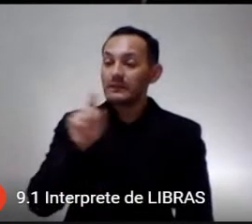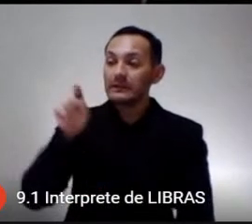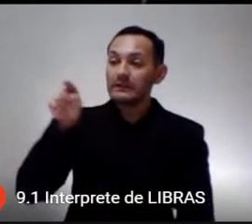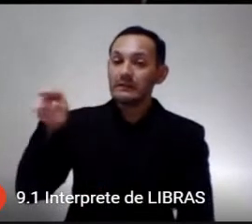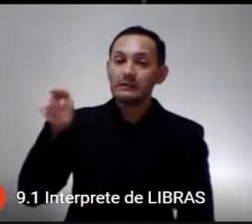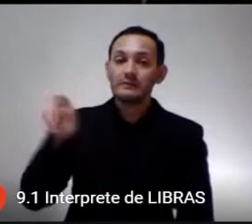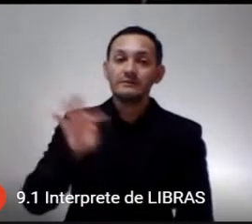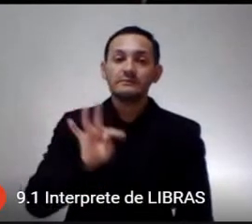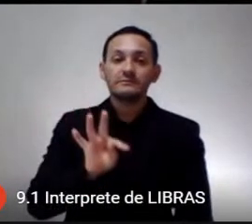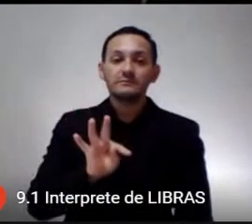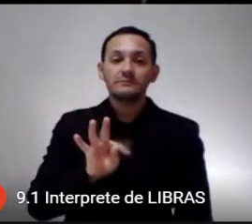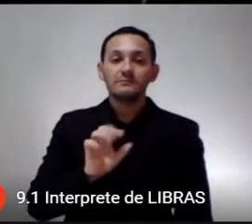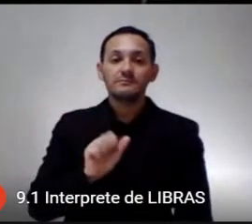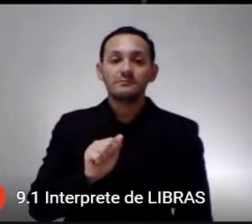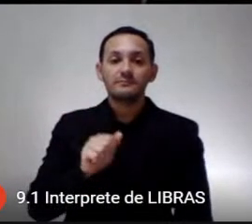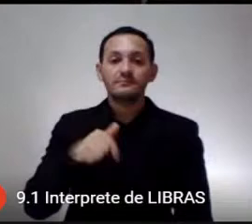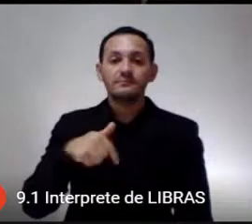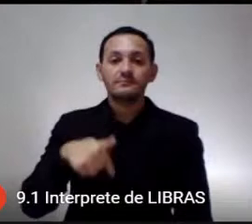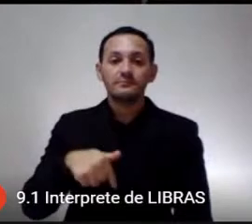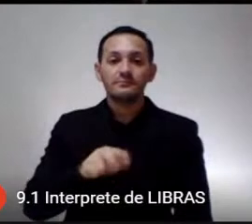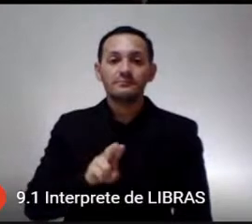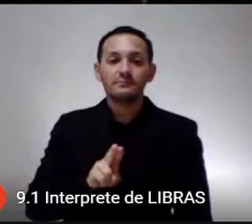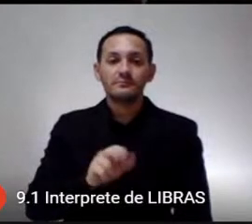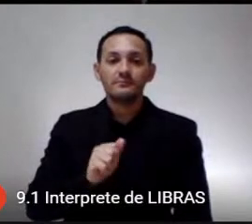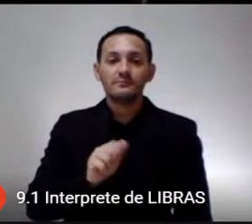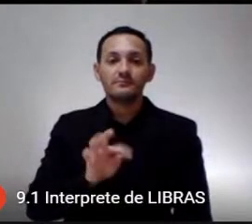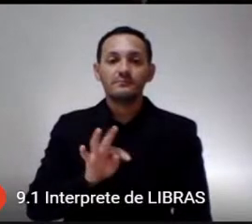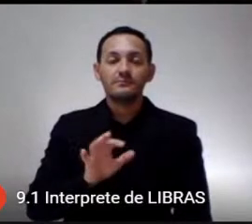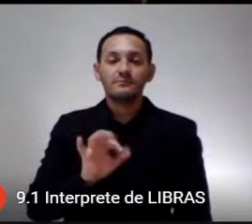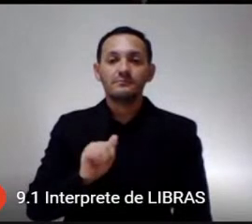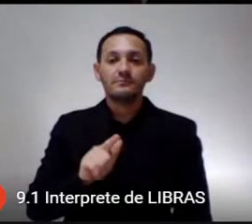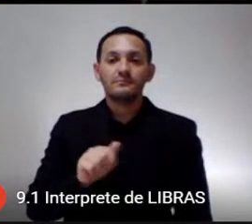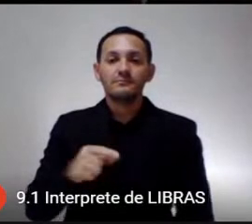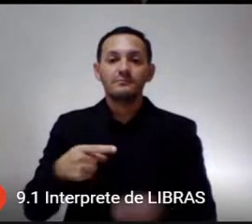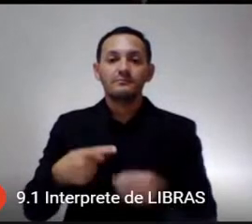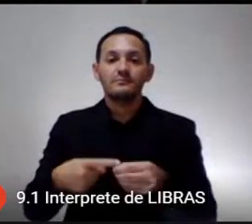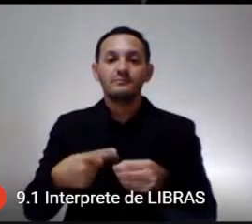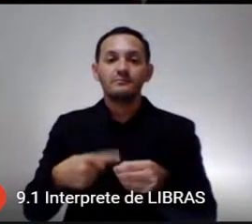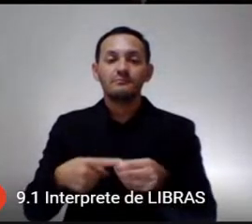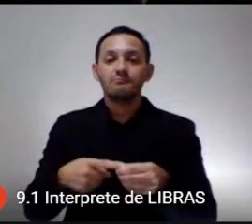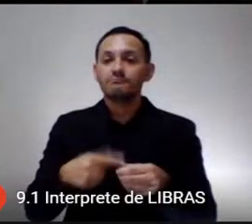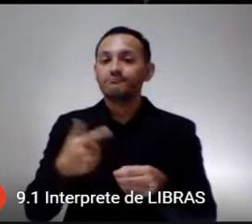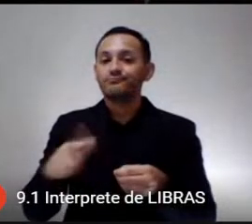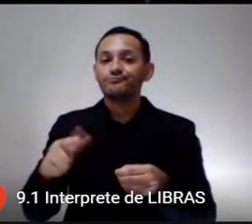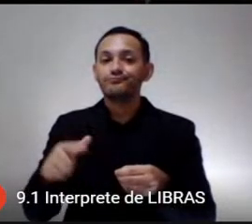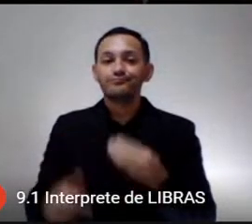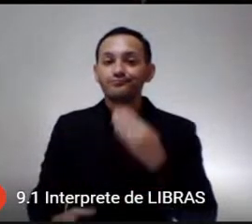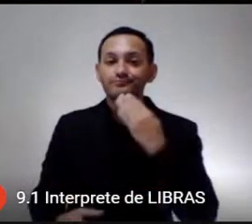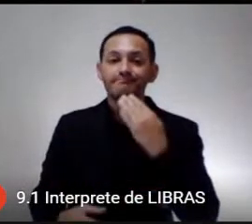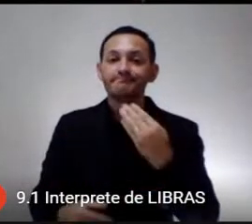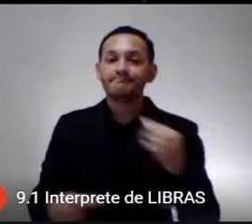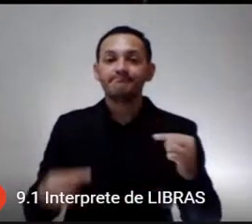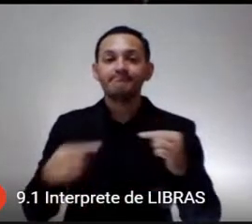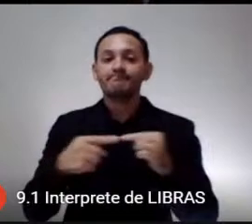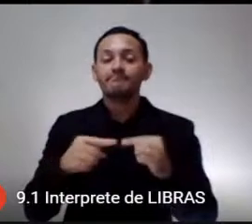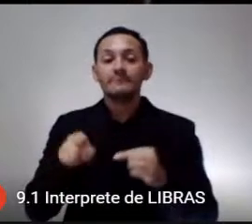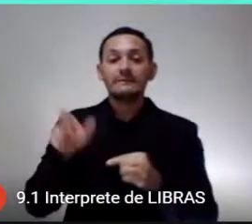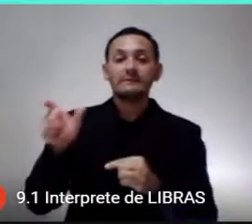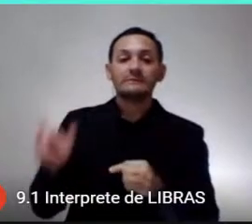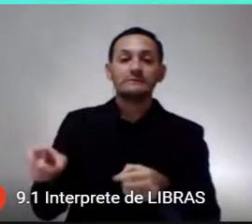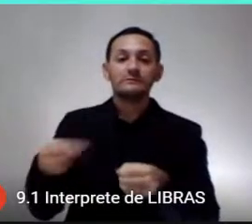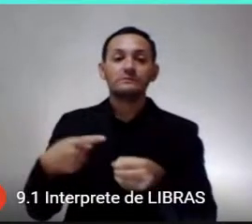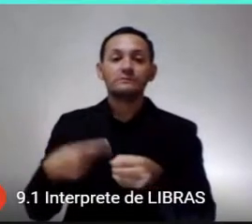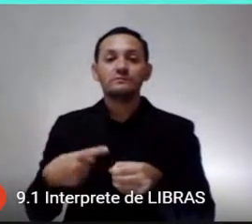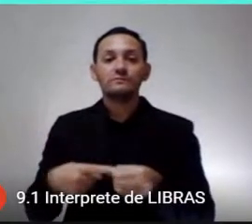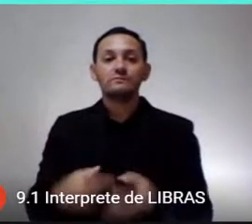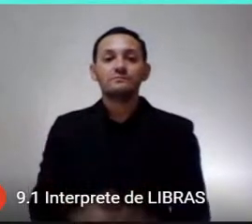né? Taguatinga, é. Mas aqui não tem nenhum pedido nesse sentido, não. Ana